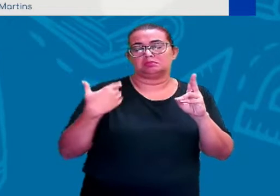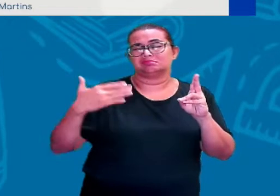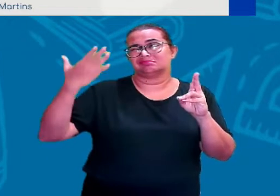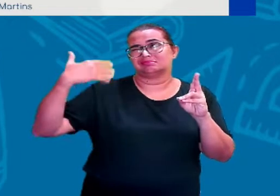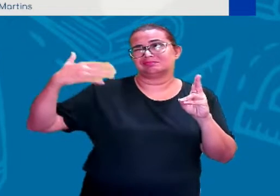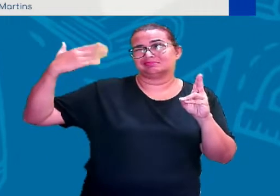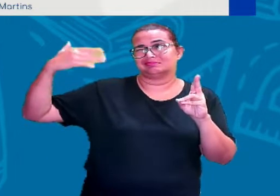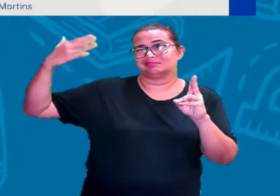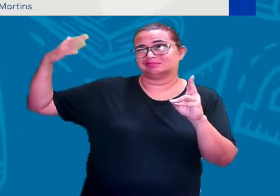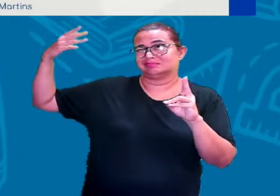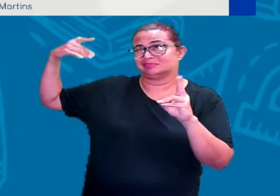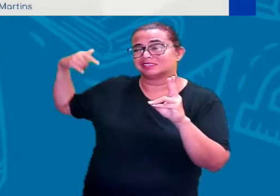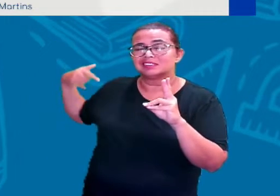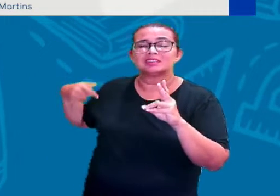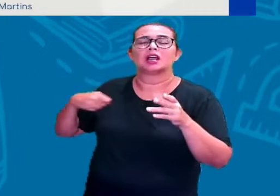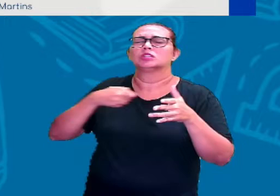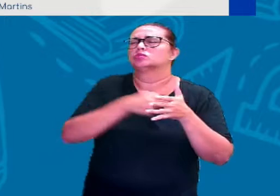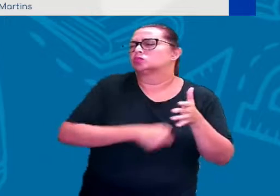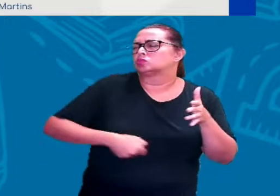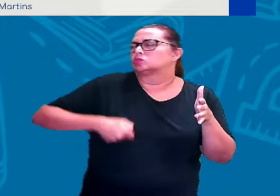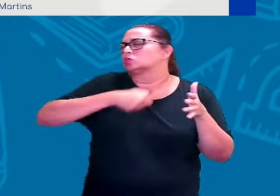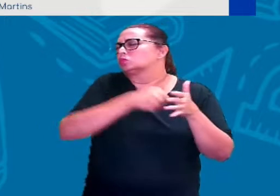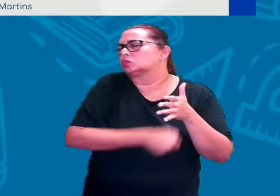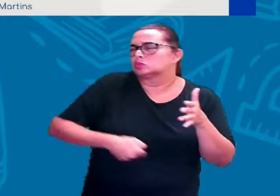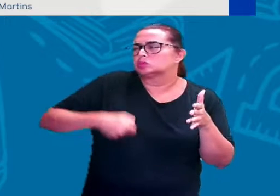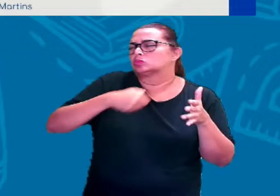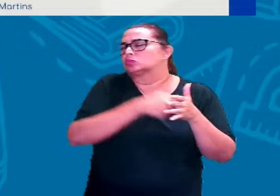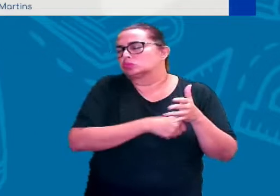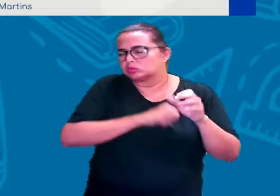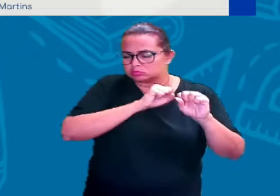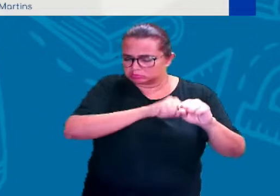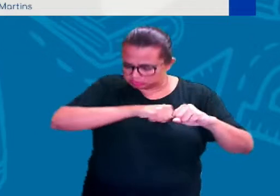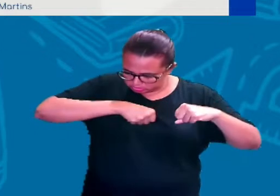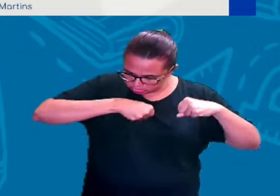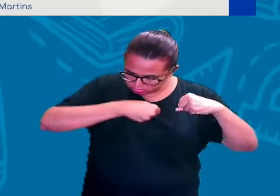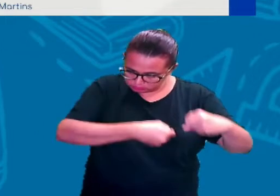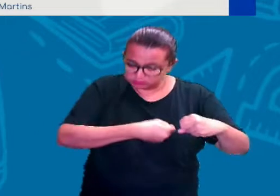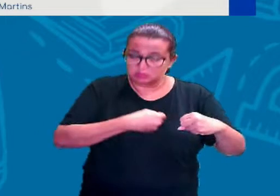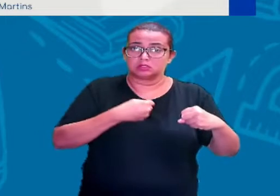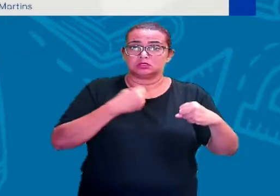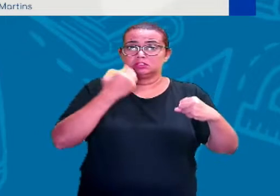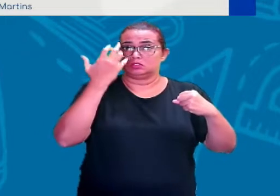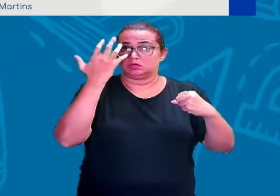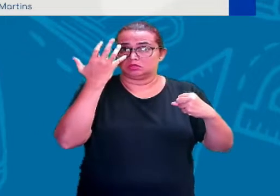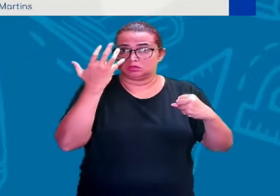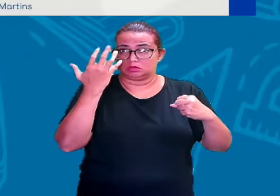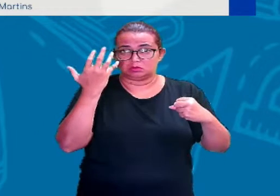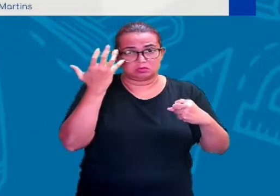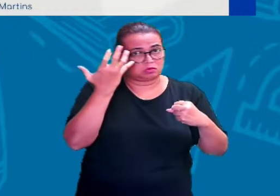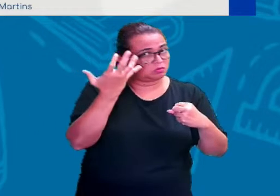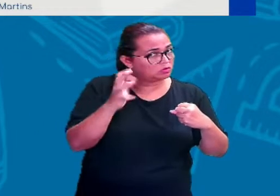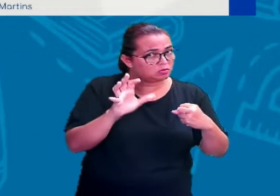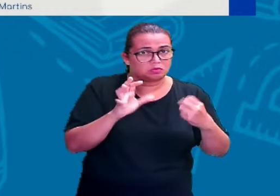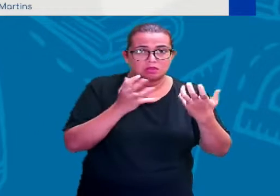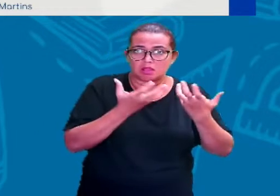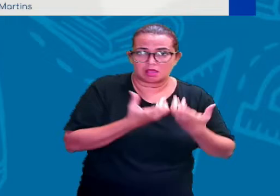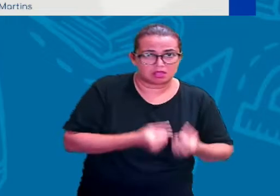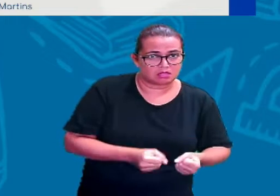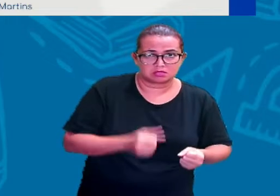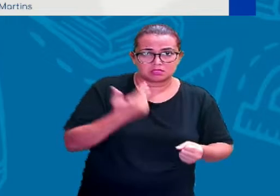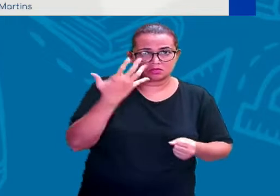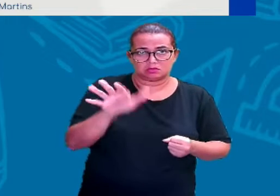colonização, resiste, né, contra o seu extermínio, contra a morte dos povos indígenas, contra